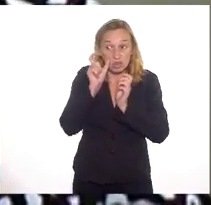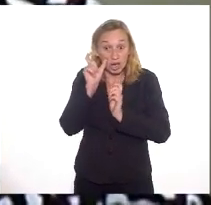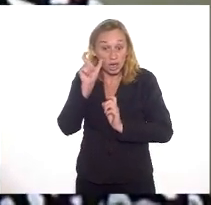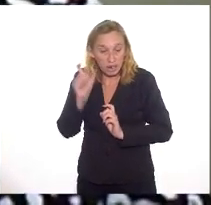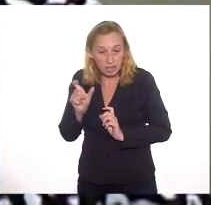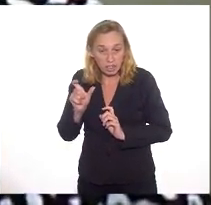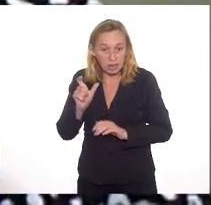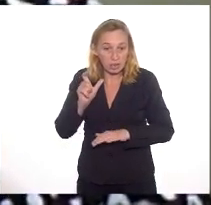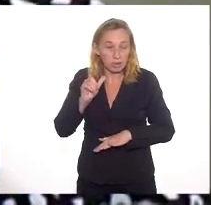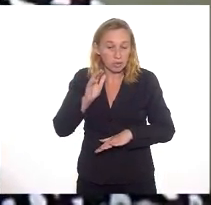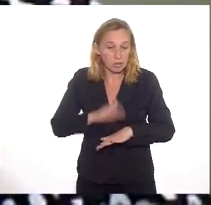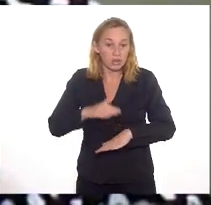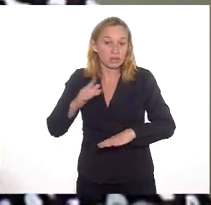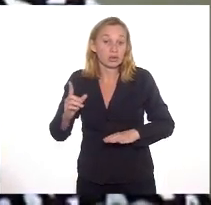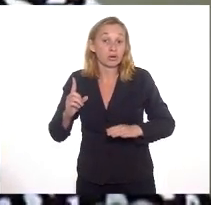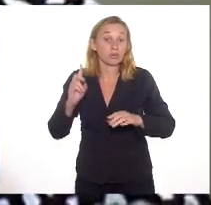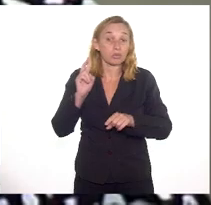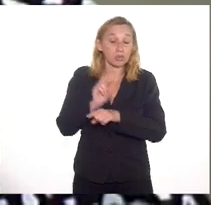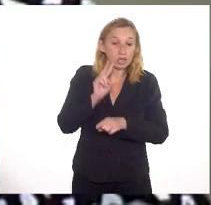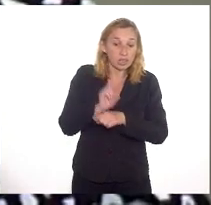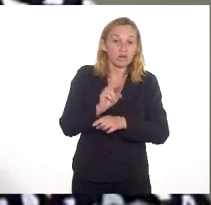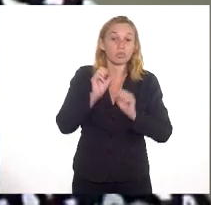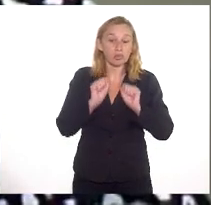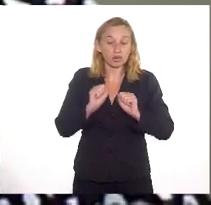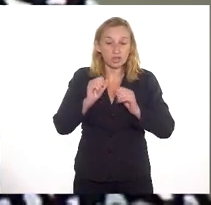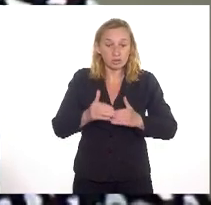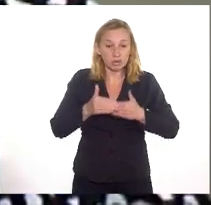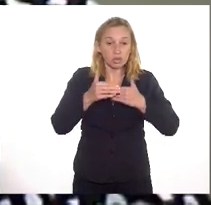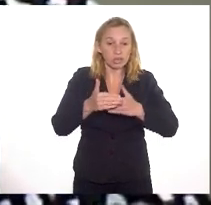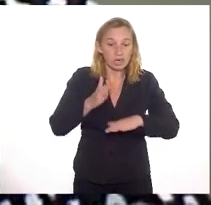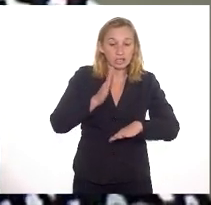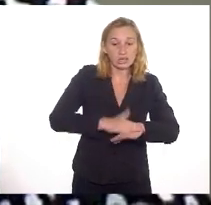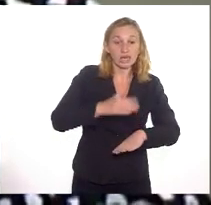de uma previsão de que possamos alcançar até